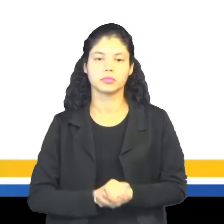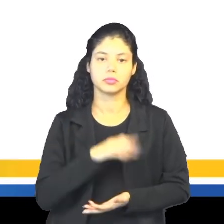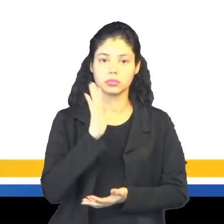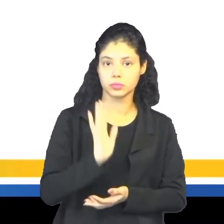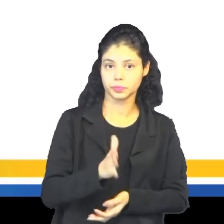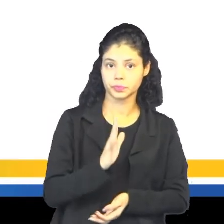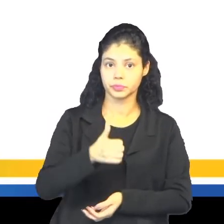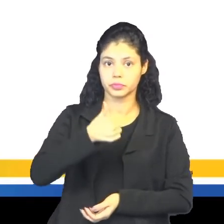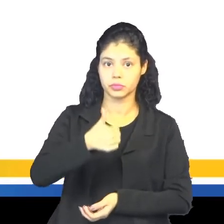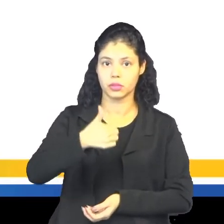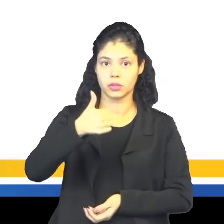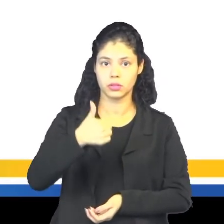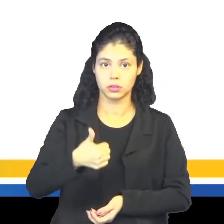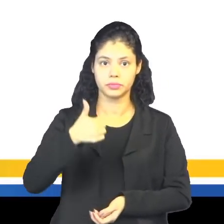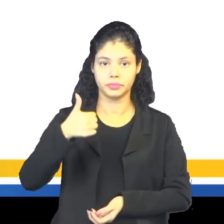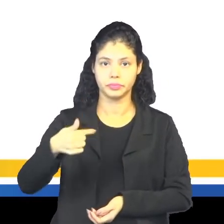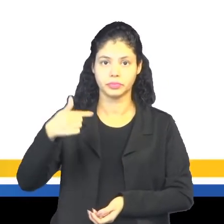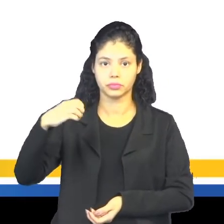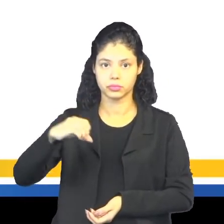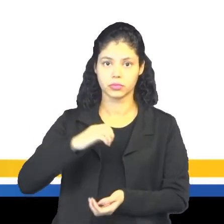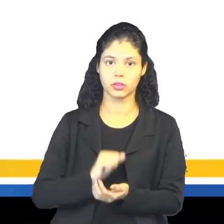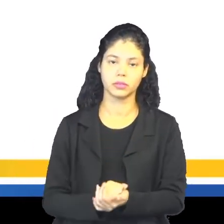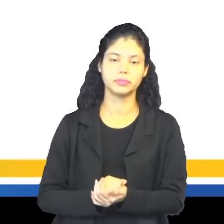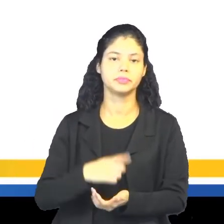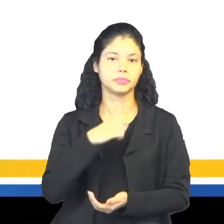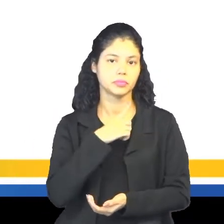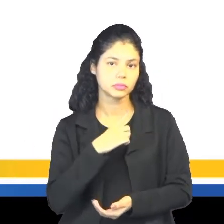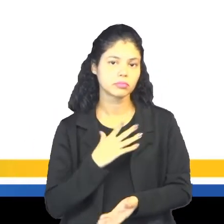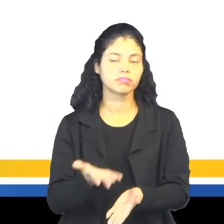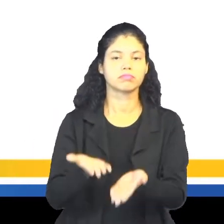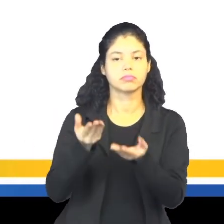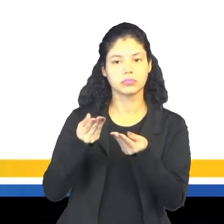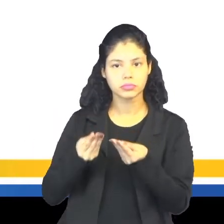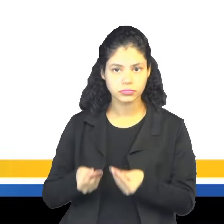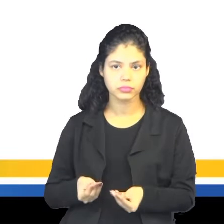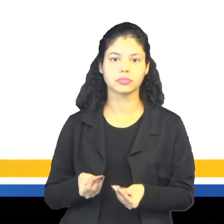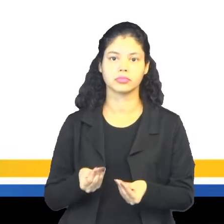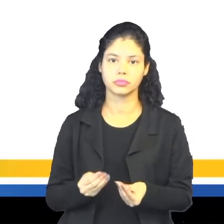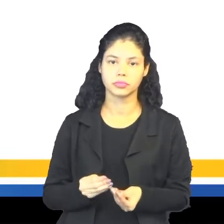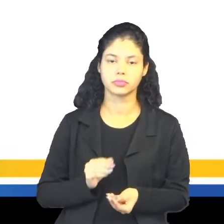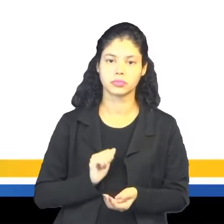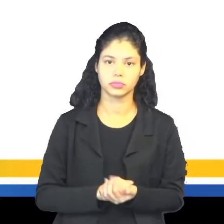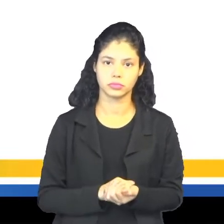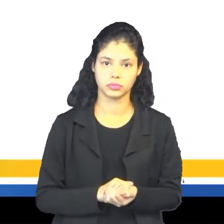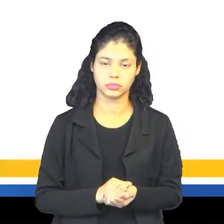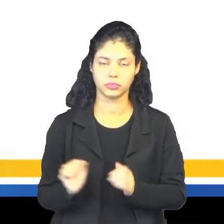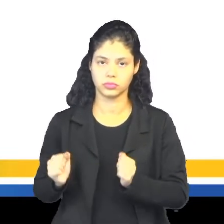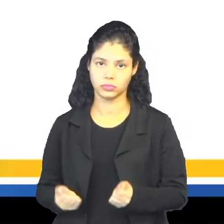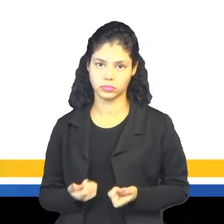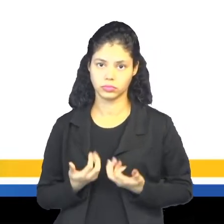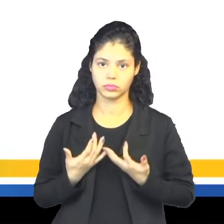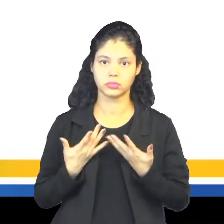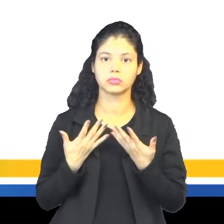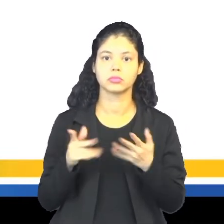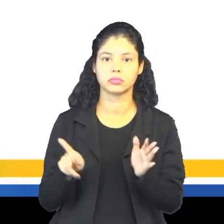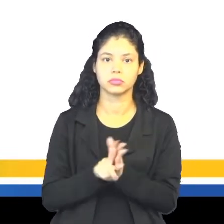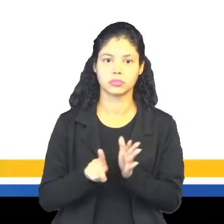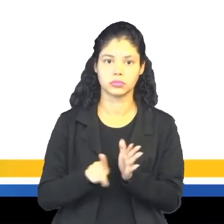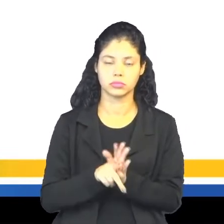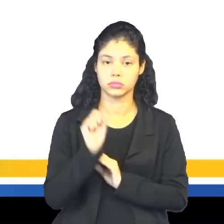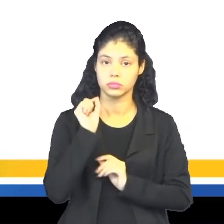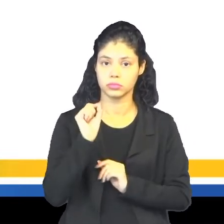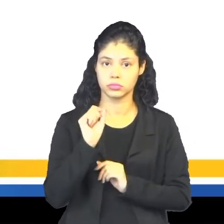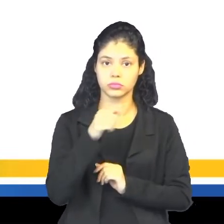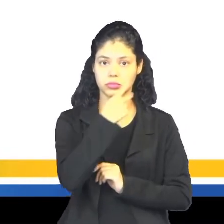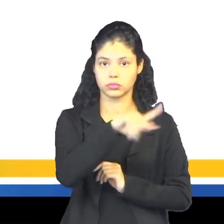1179, né, a corte portuguesa recebe a bula papal, né, o Manifestus Probatum, né, em que o